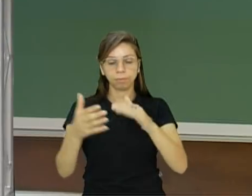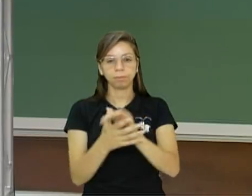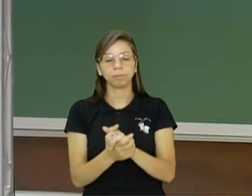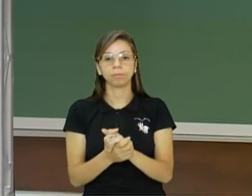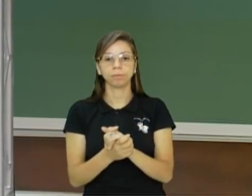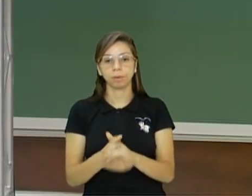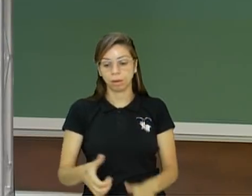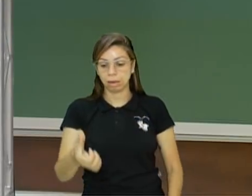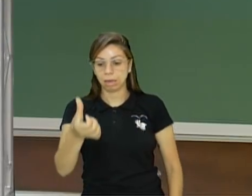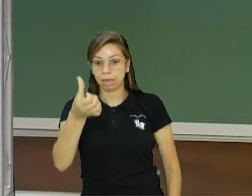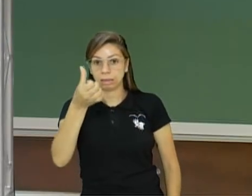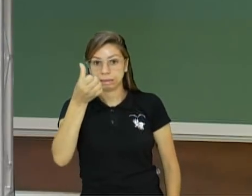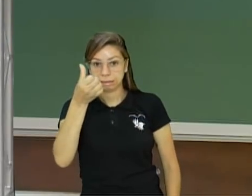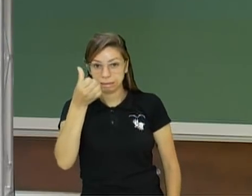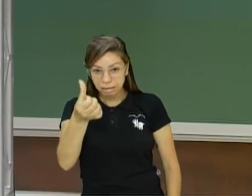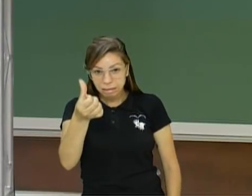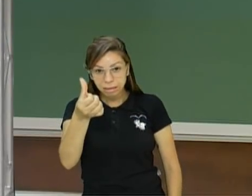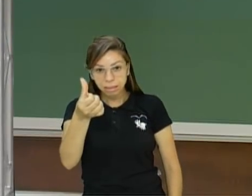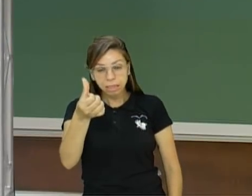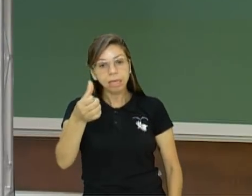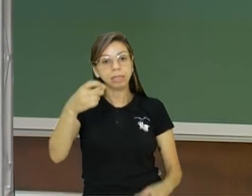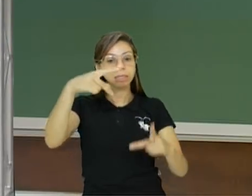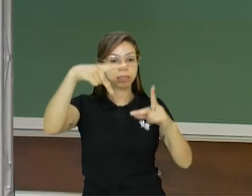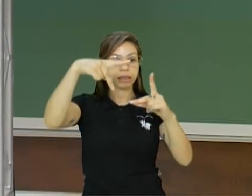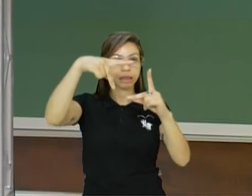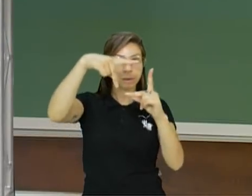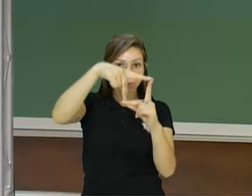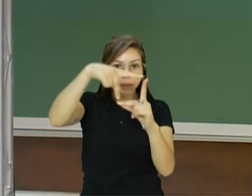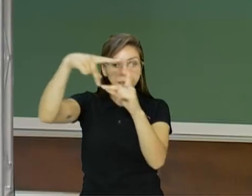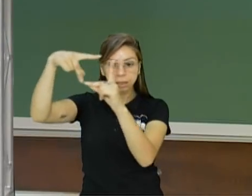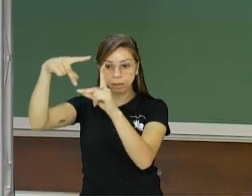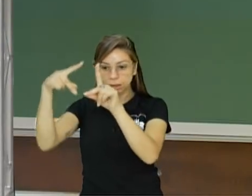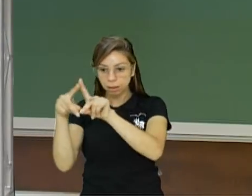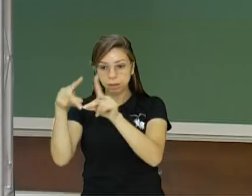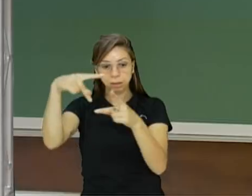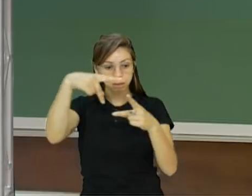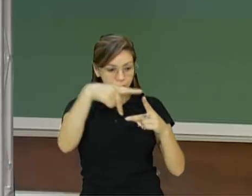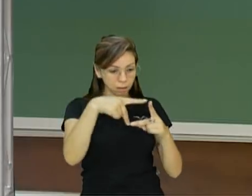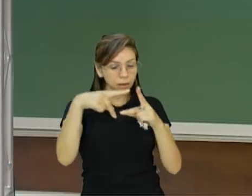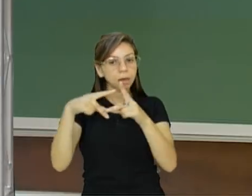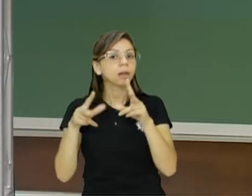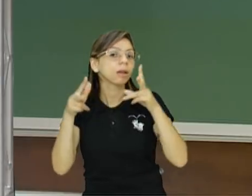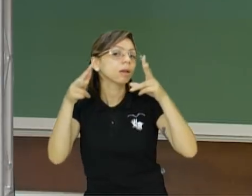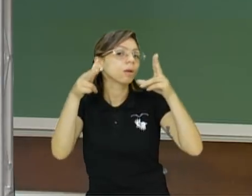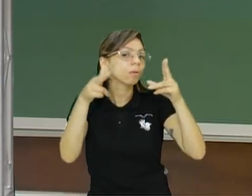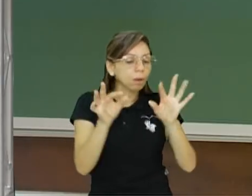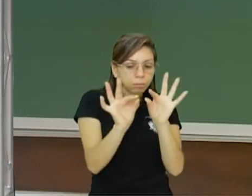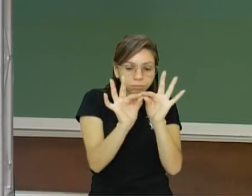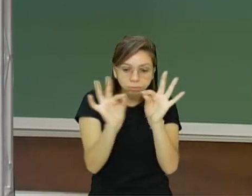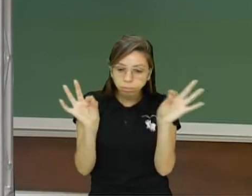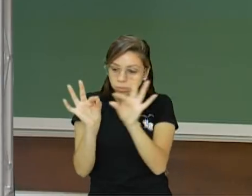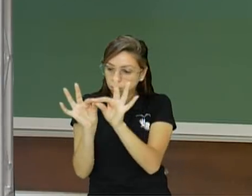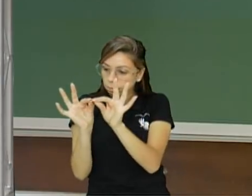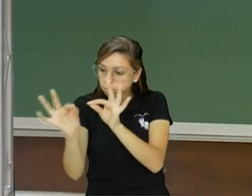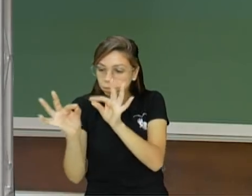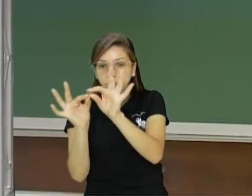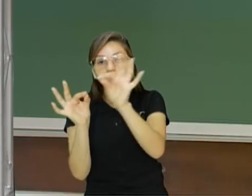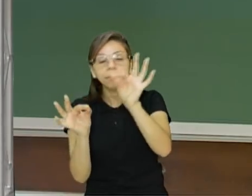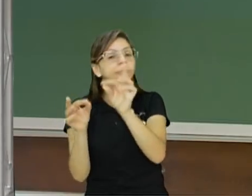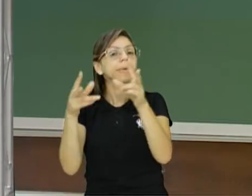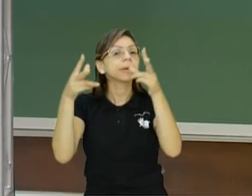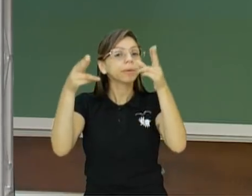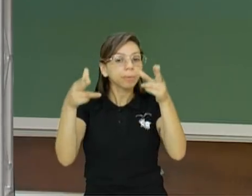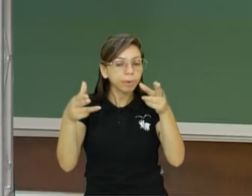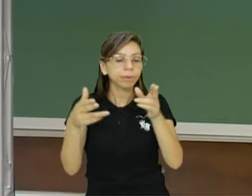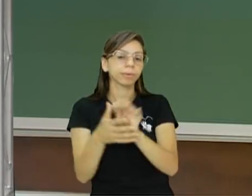6 quadrados iguais. Então, polígonos regulares são com mesma medida, que quando nós juntamos